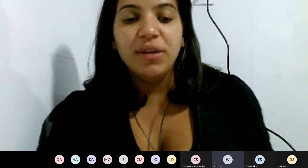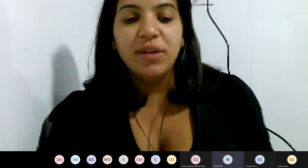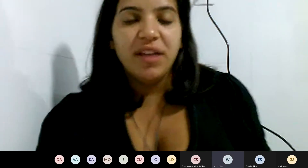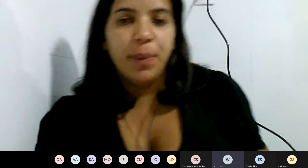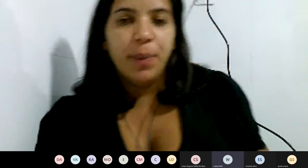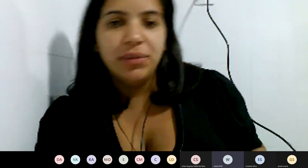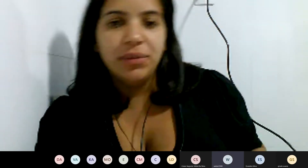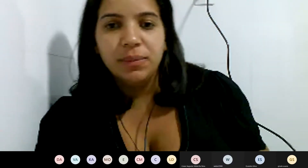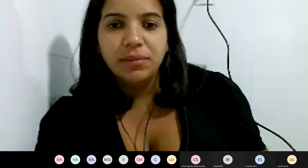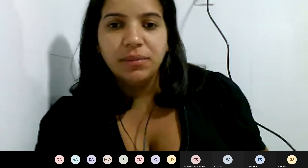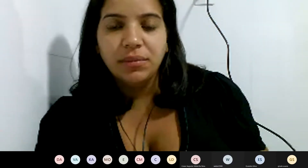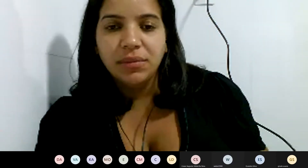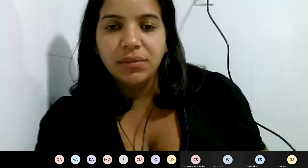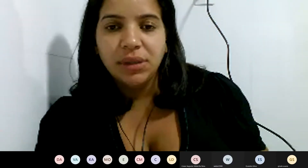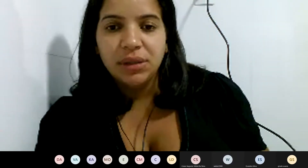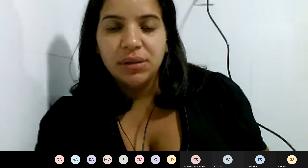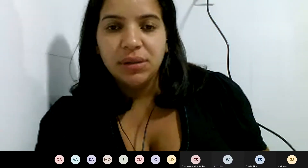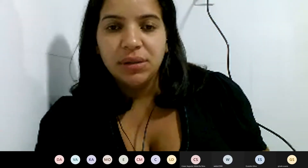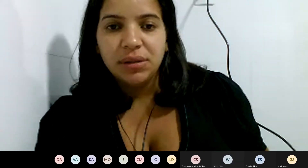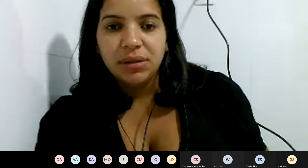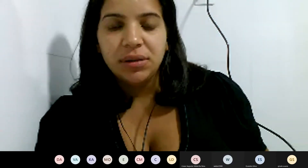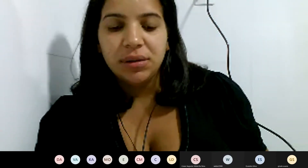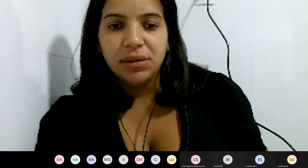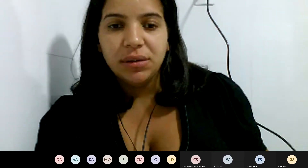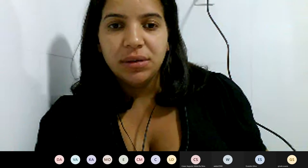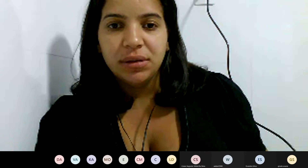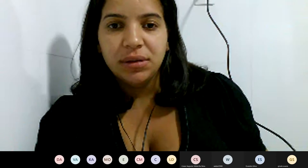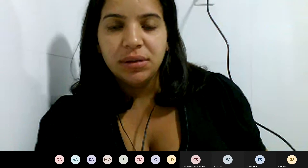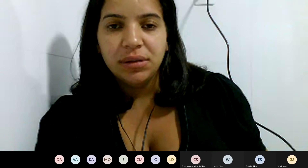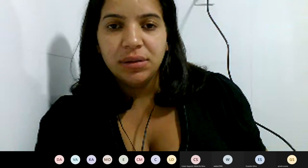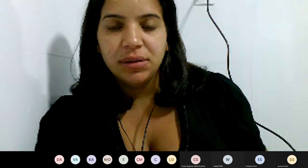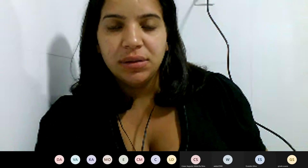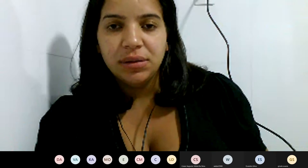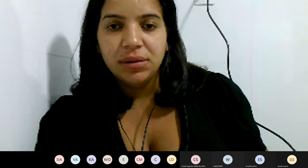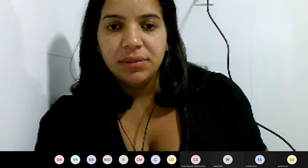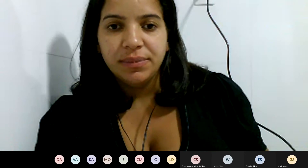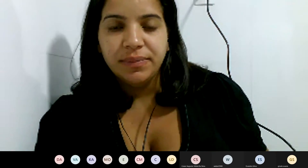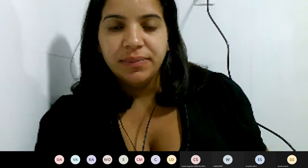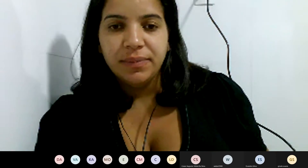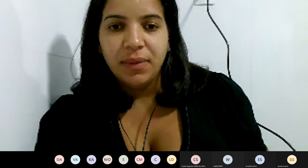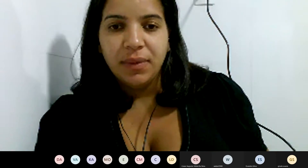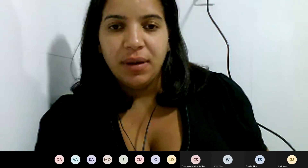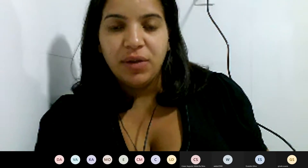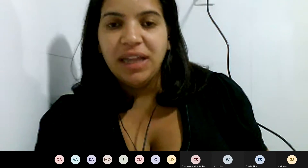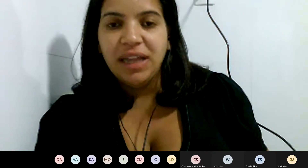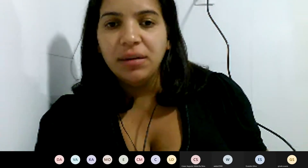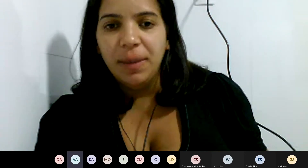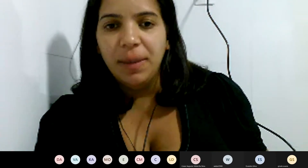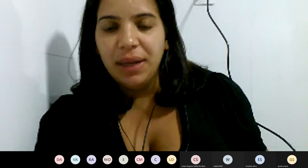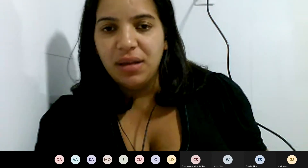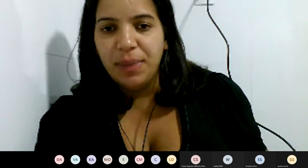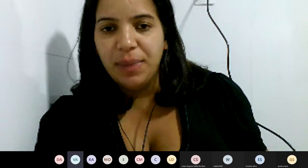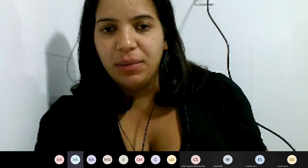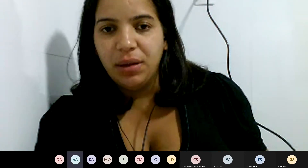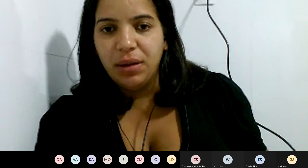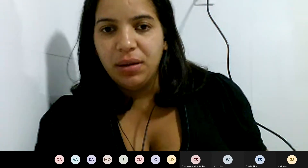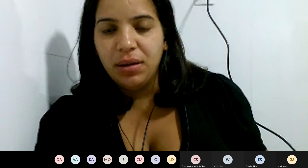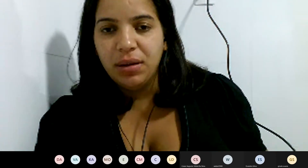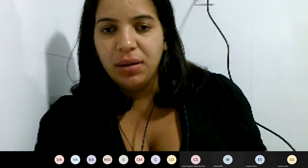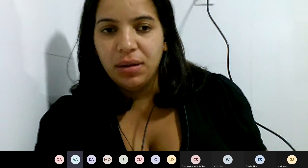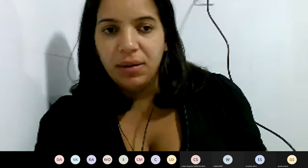Naquele quando você respondeu. Nesse do ABO ou não? Sua tela não tá aparecendo para